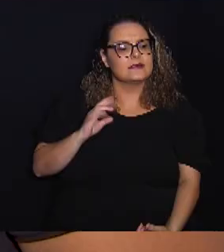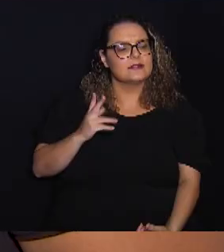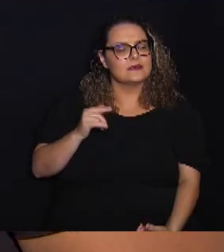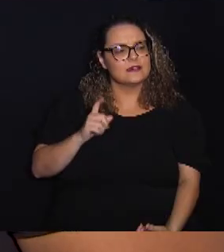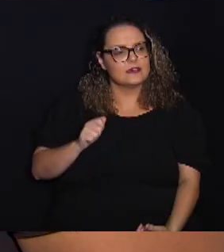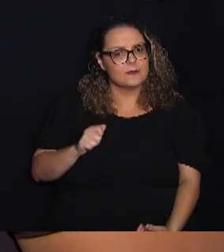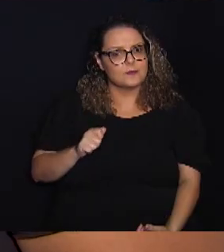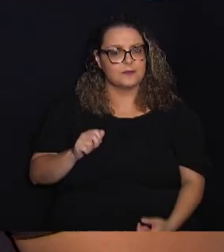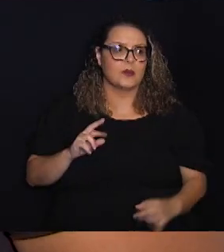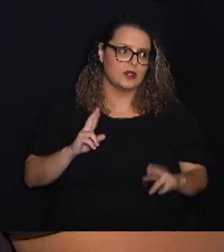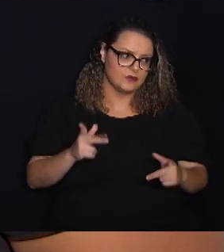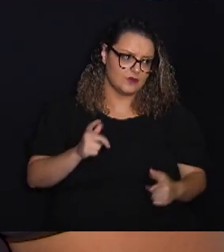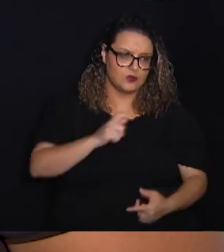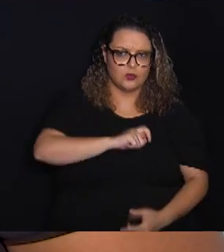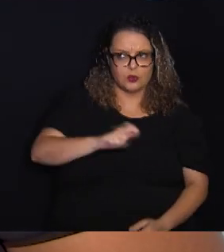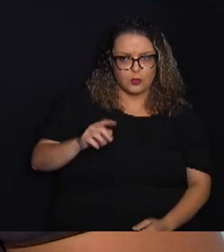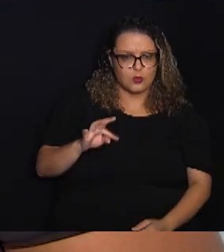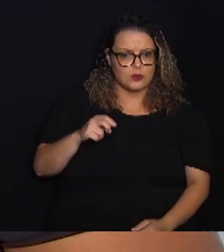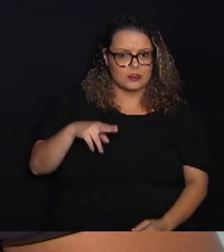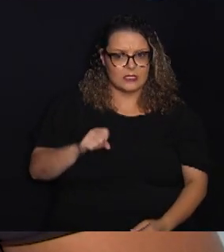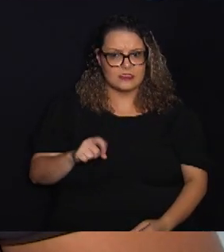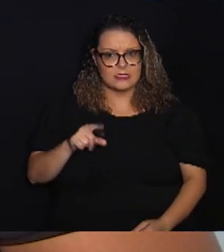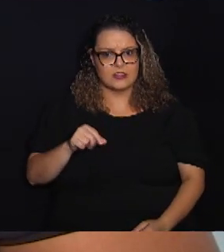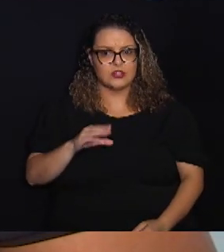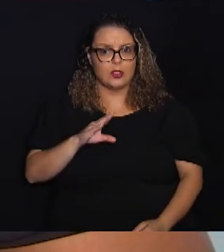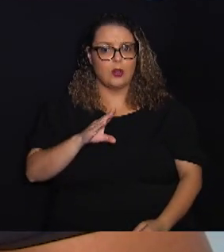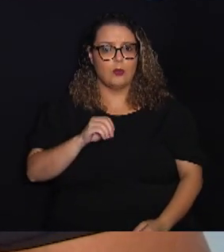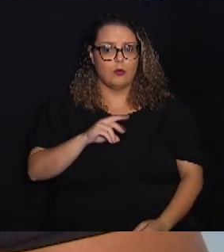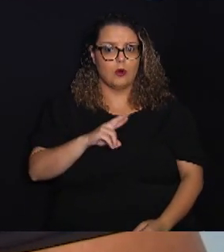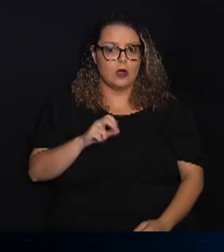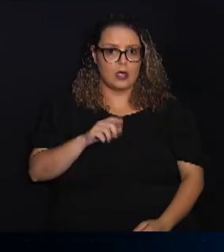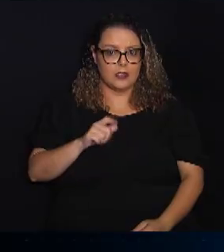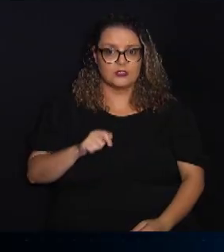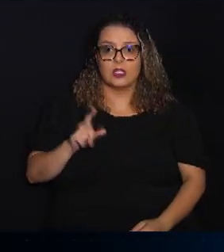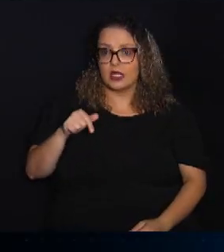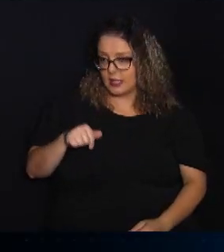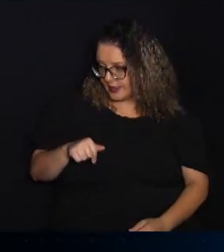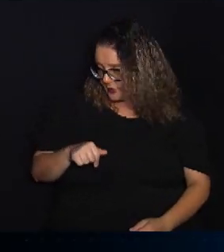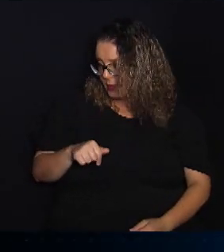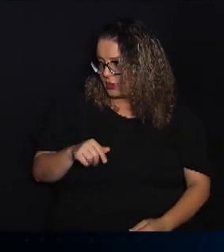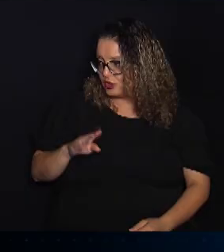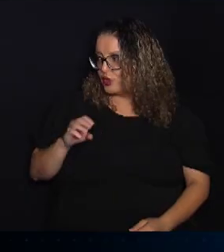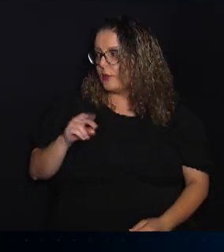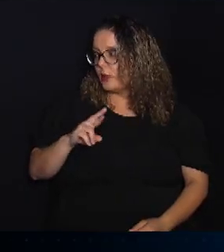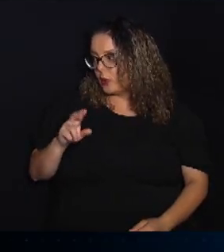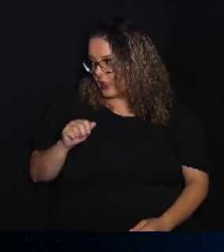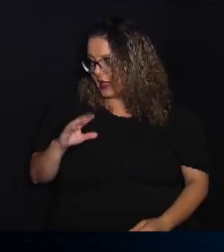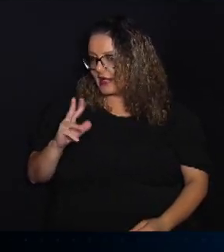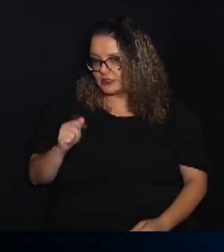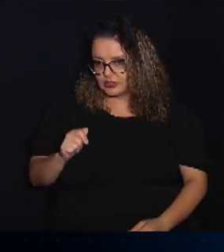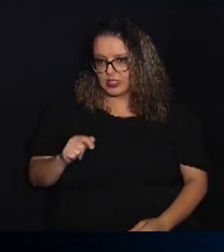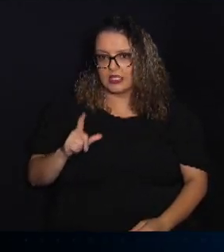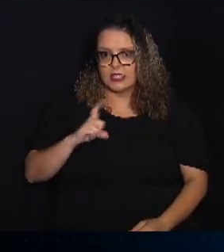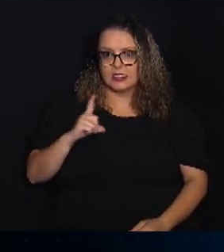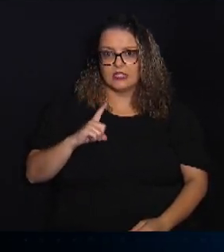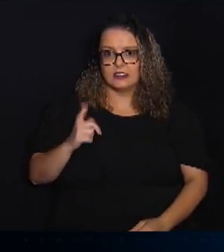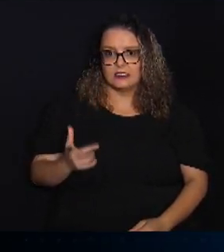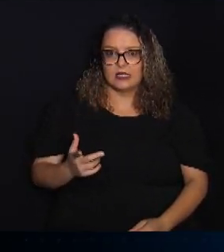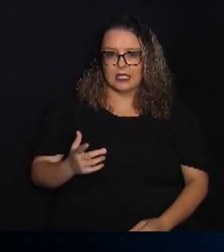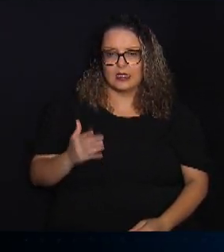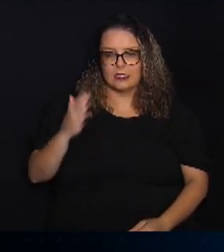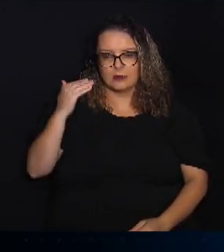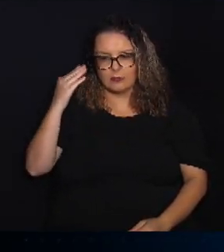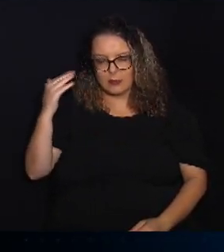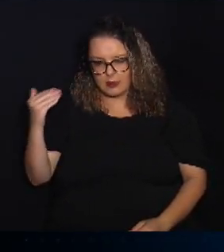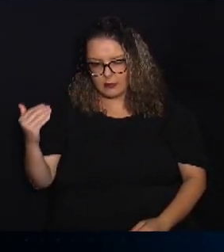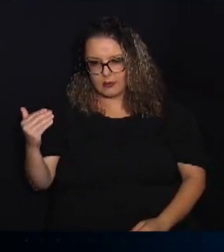aquecida antes do jogo? Porque, diferente da do tênis, ela é de borracha, né? Ela é feita de material de borracha. Existe